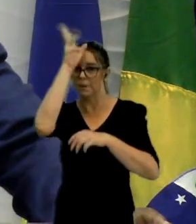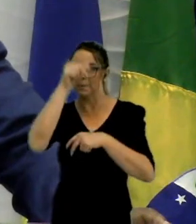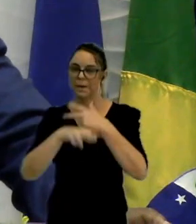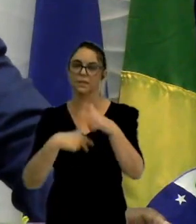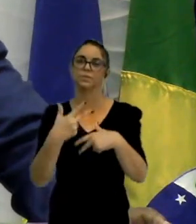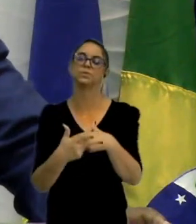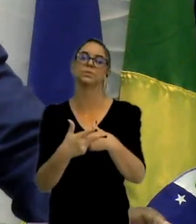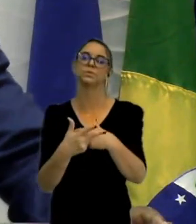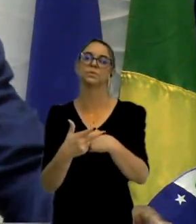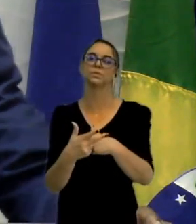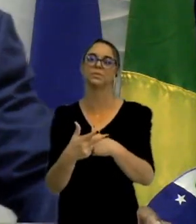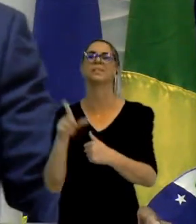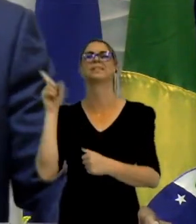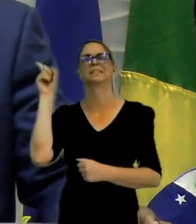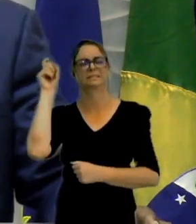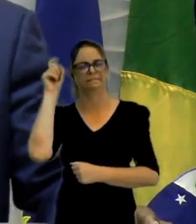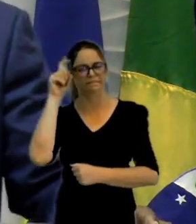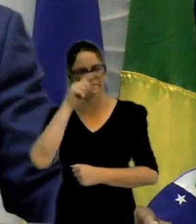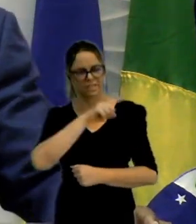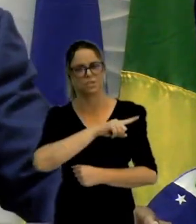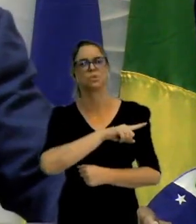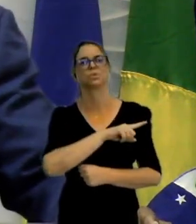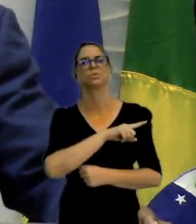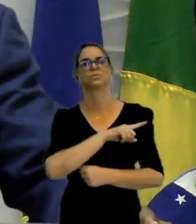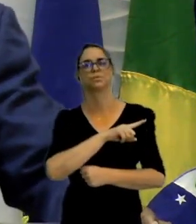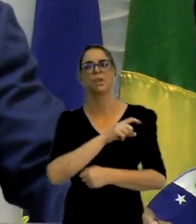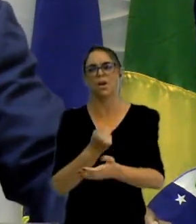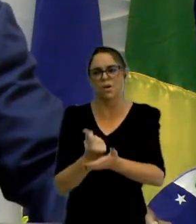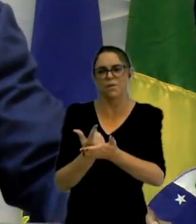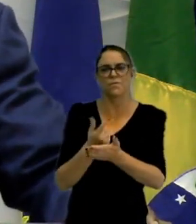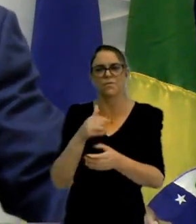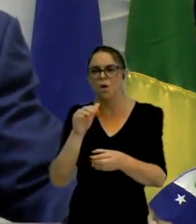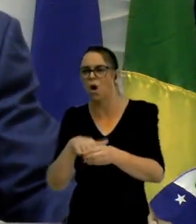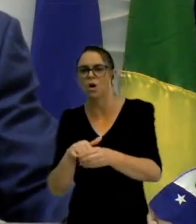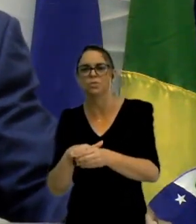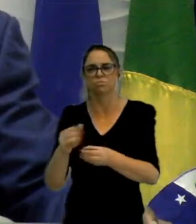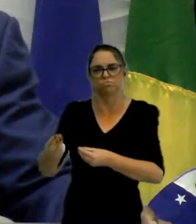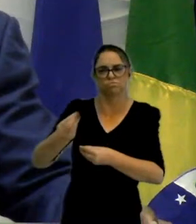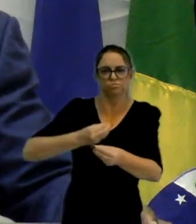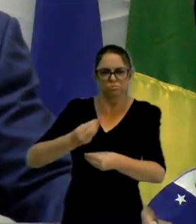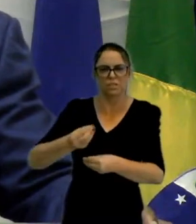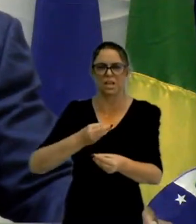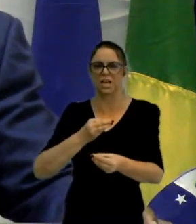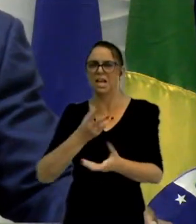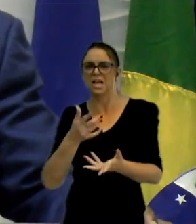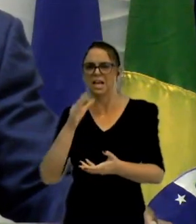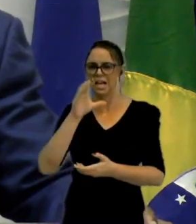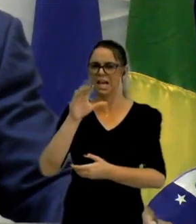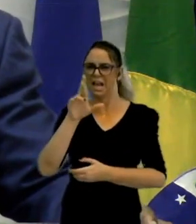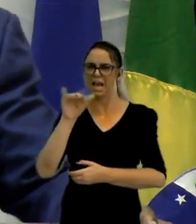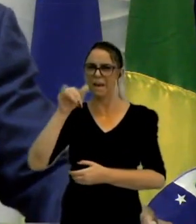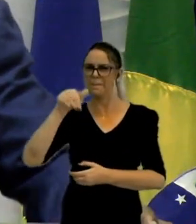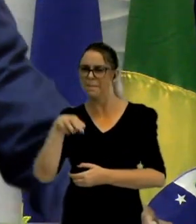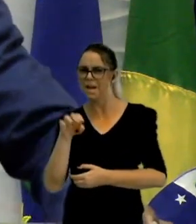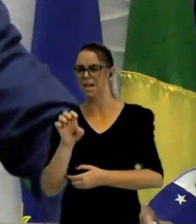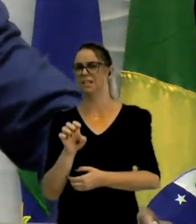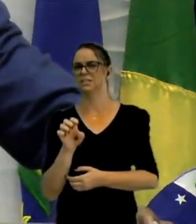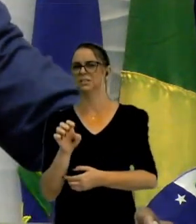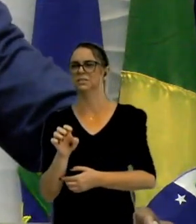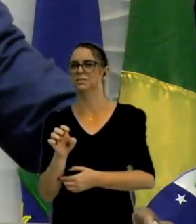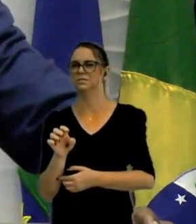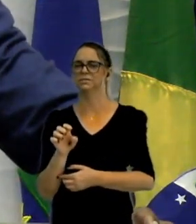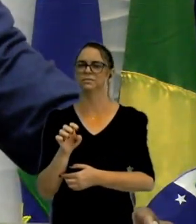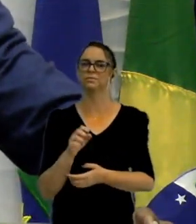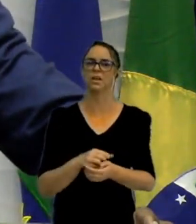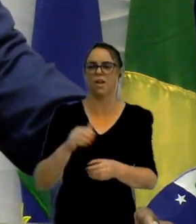Una muito difícil com essa compra de voto. É muito crime eleitoral, Pachequinho. Eu não sei aonde é que